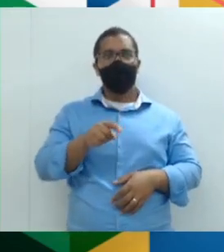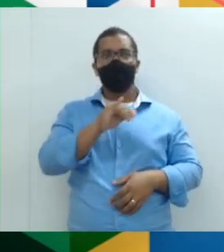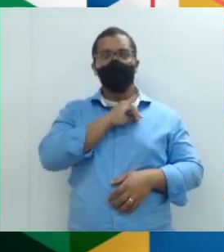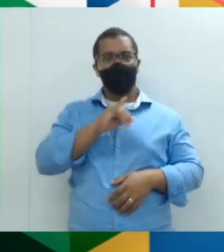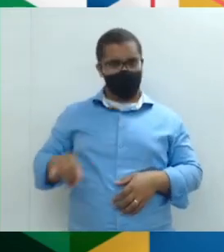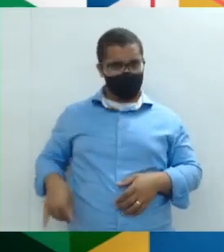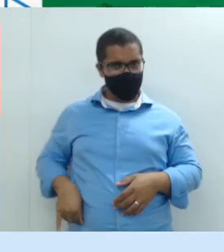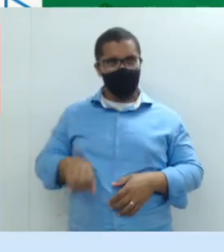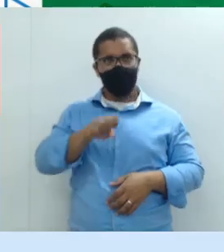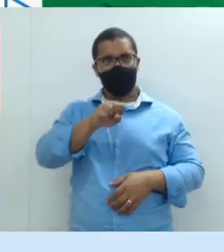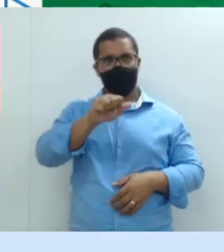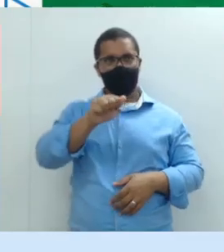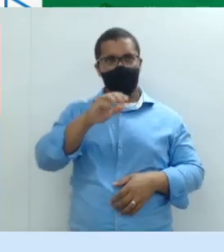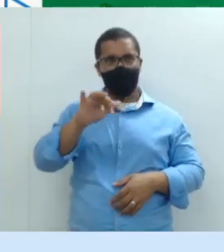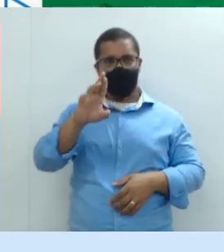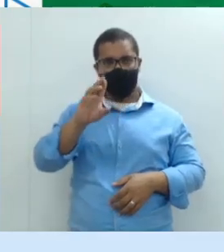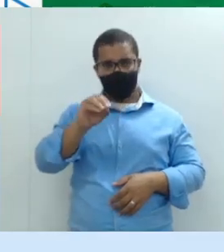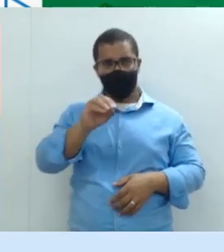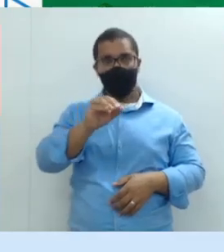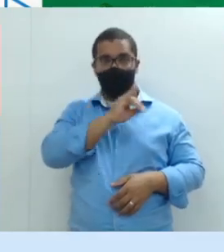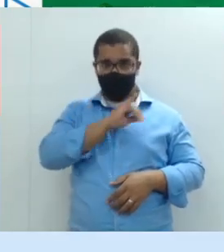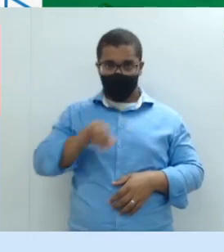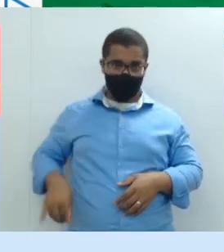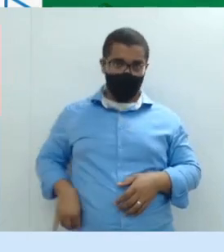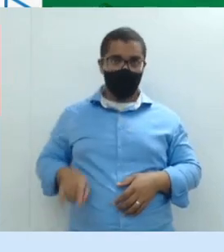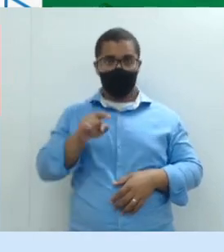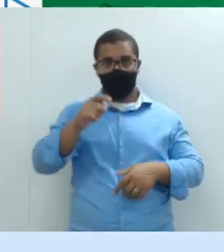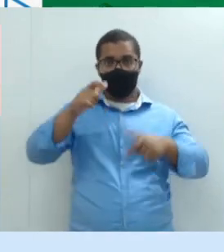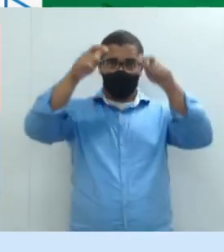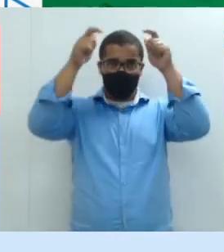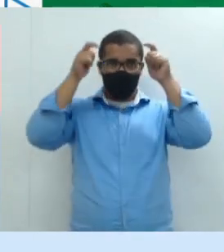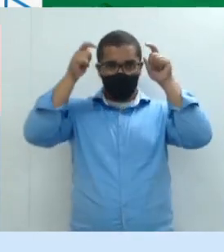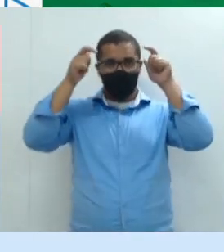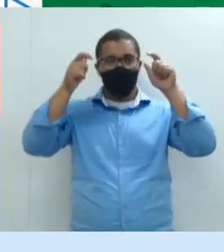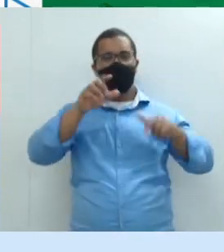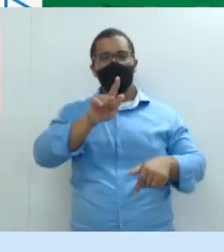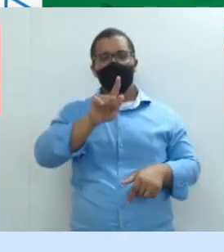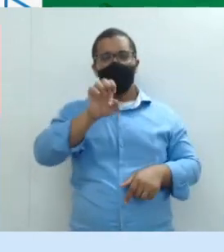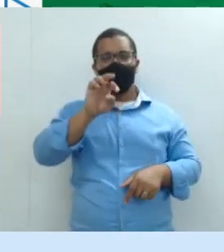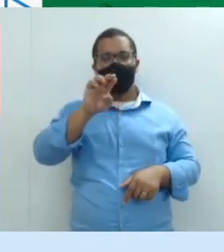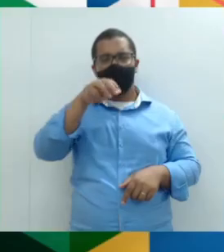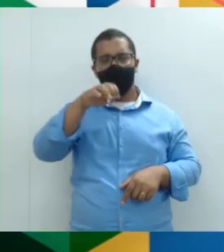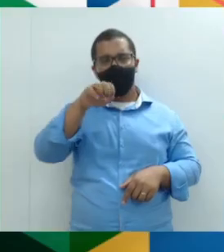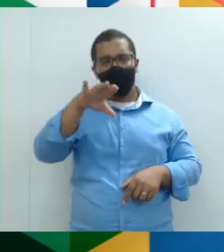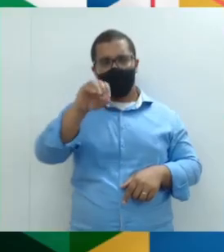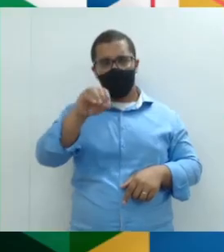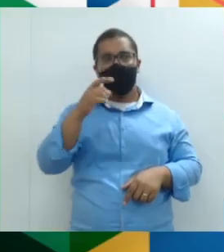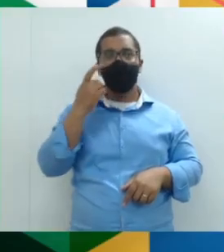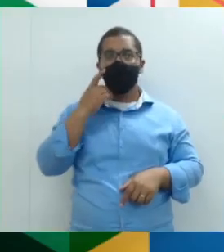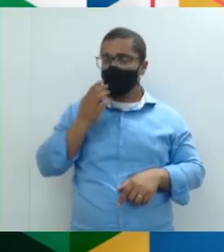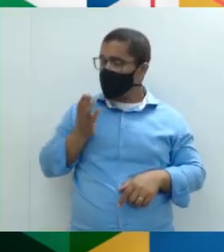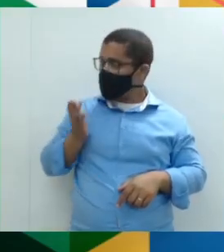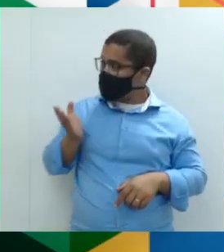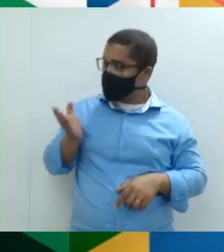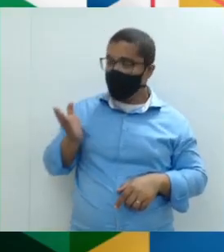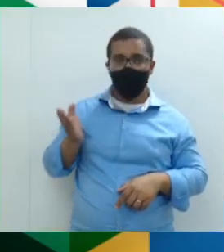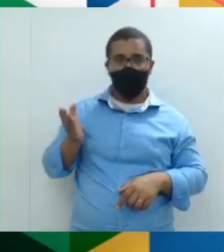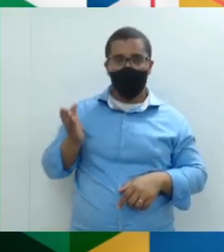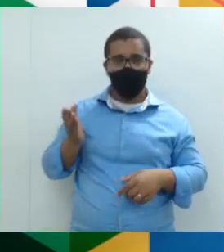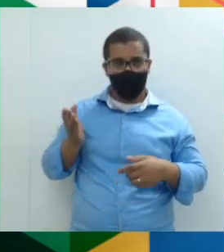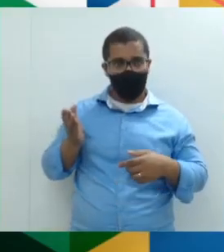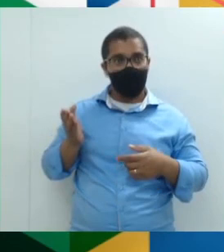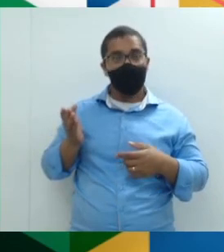acontece, você vai vendo aí uma foto que reverencia essa coroação, né, do Carlos Magno. Quando isso acontece, velho, você